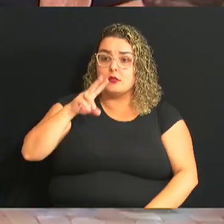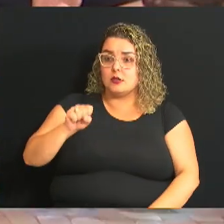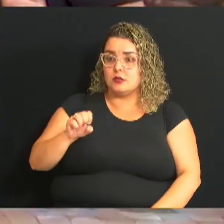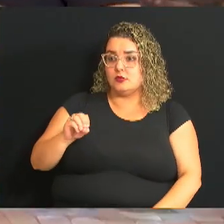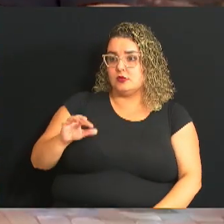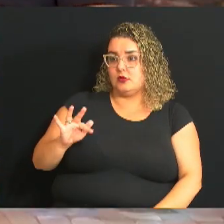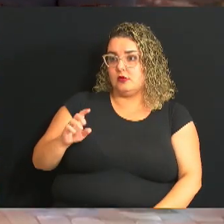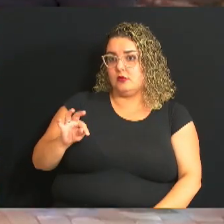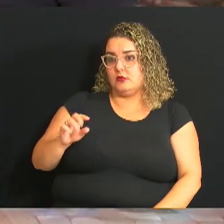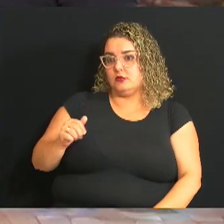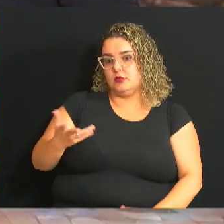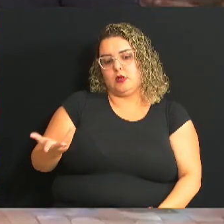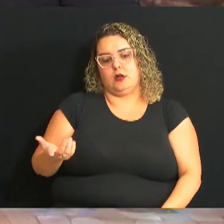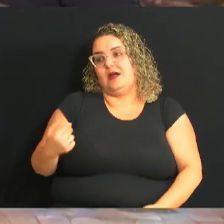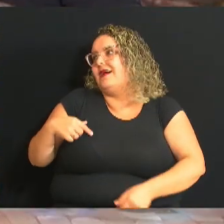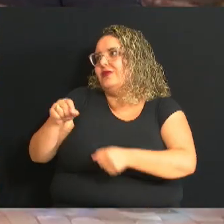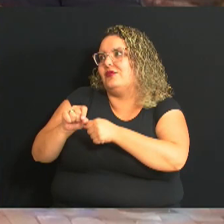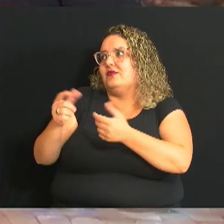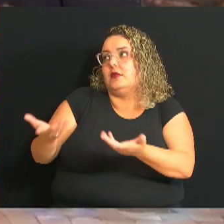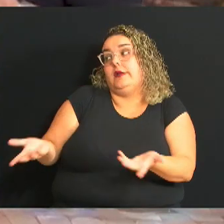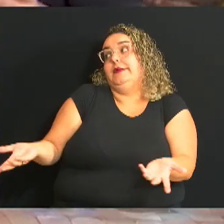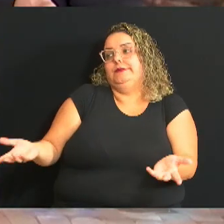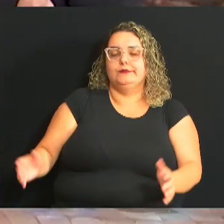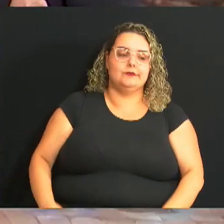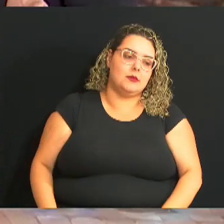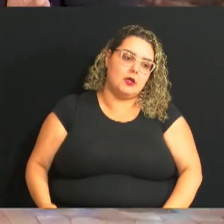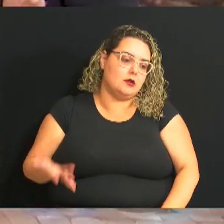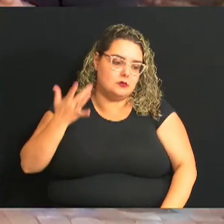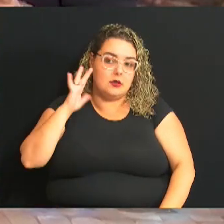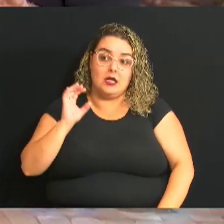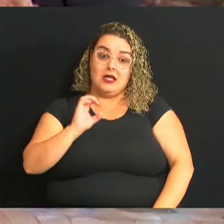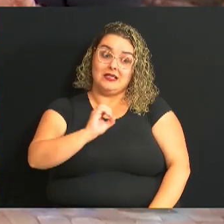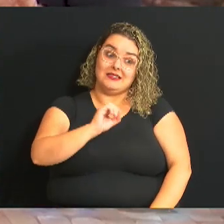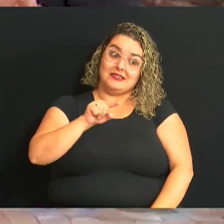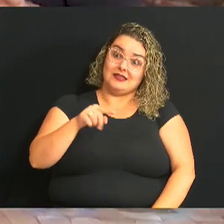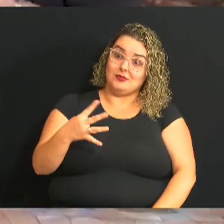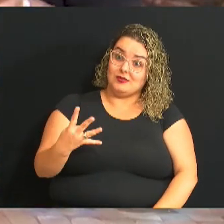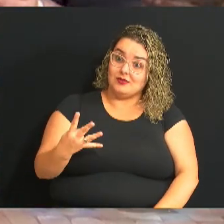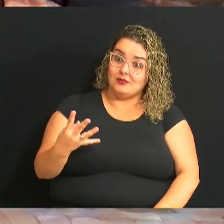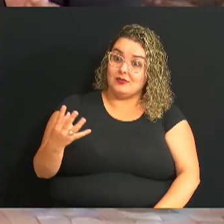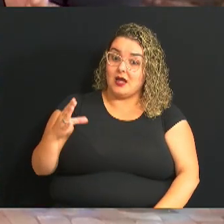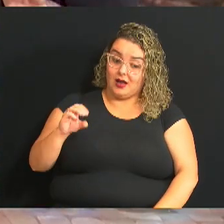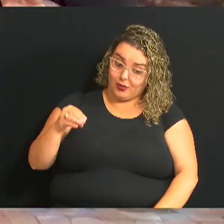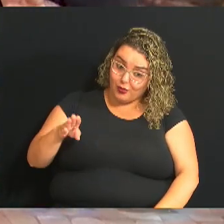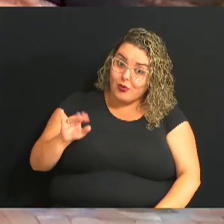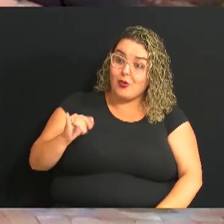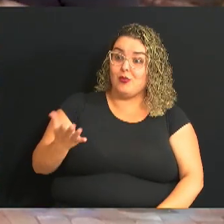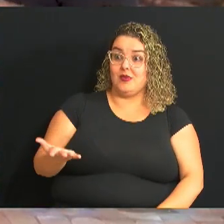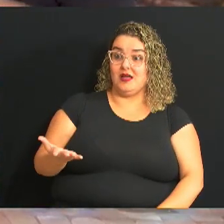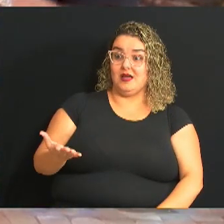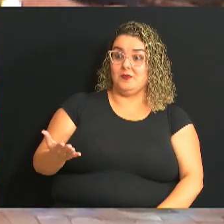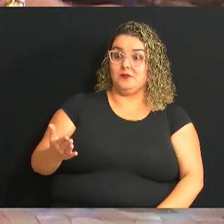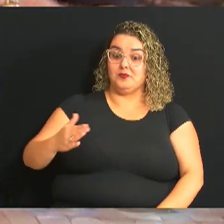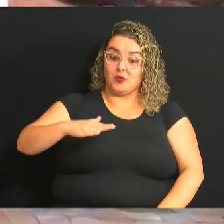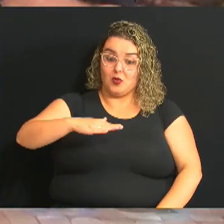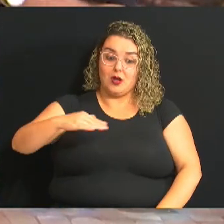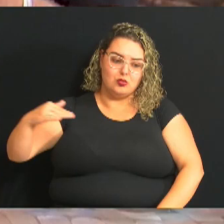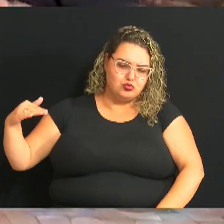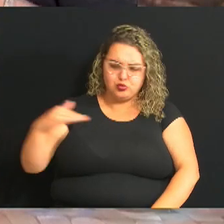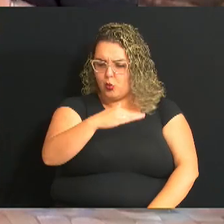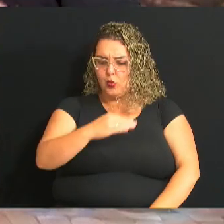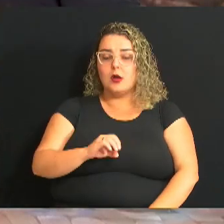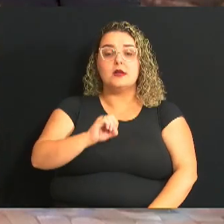dá para saber. Né? Aí, meu filho. Não, deu 0,4. Falou, 0,4 é uma Kombi, né? Tá errado, um carro de corrida é 0,2 para menos. Né? Então a gente